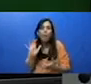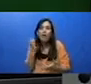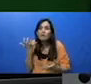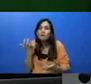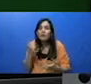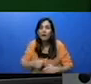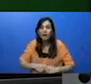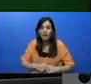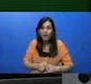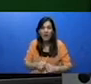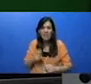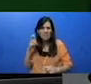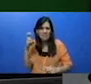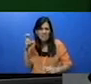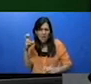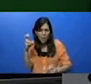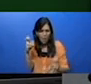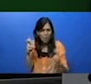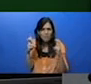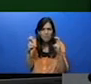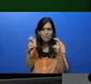ano, houve um